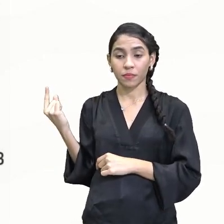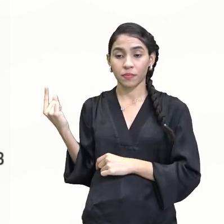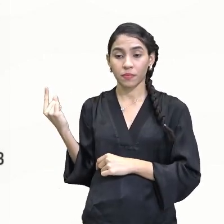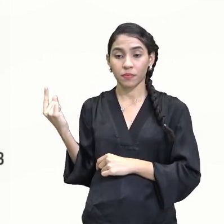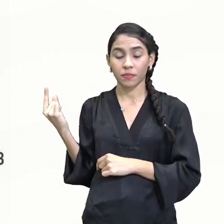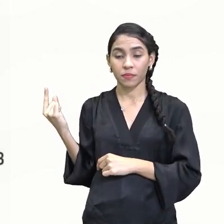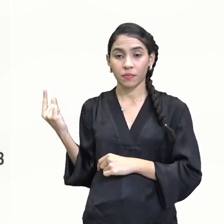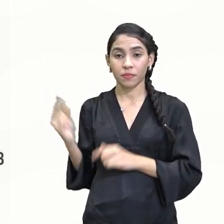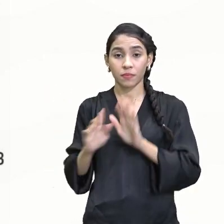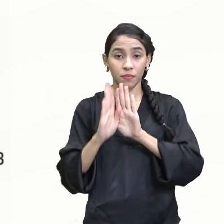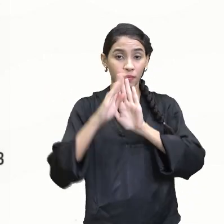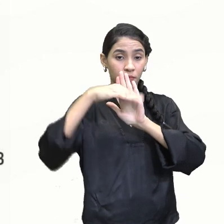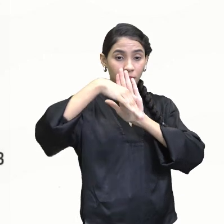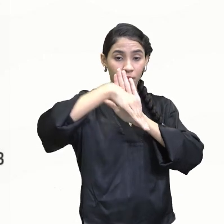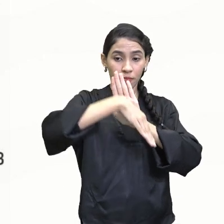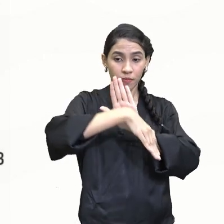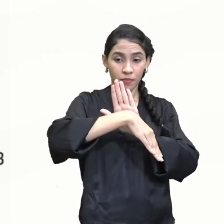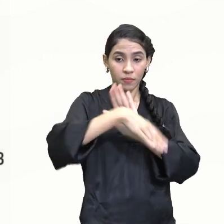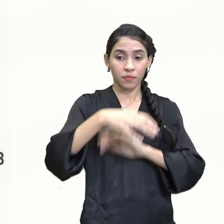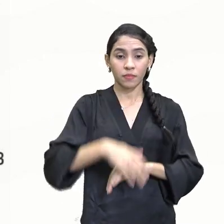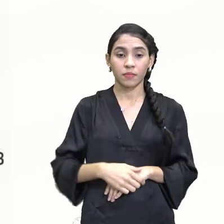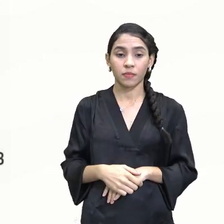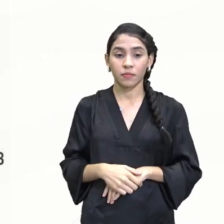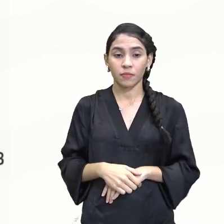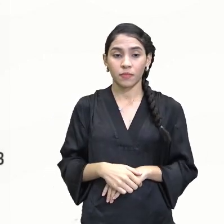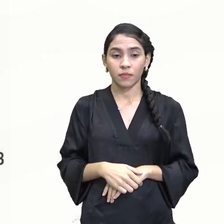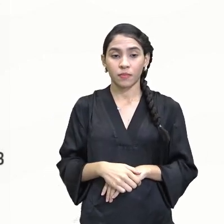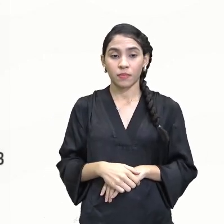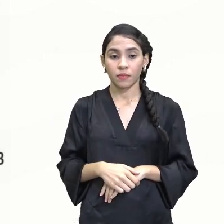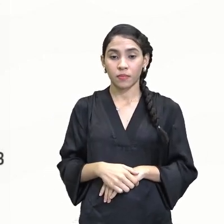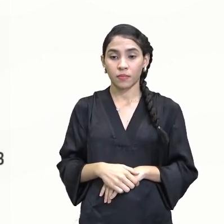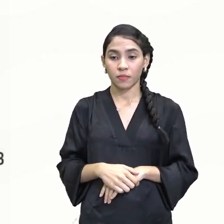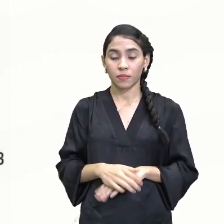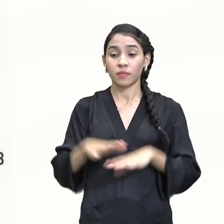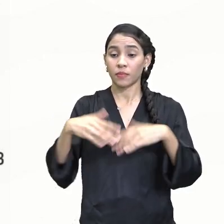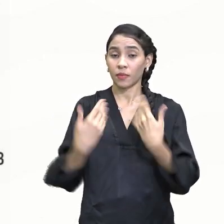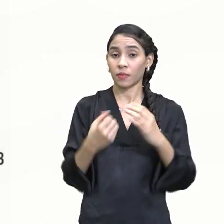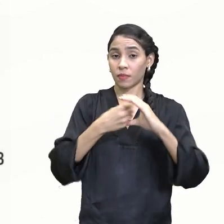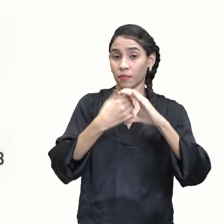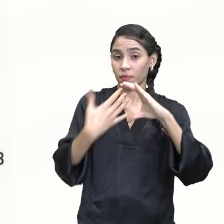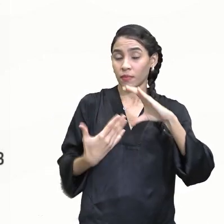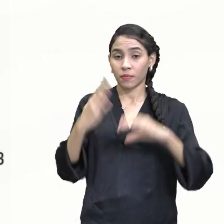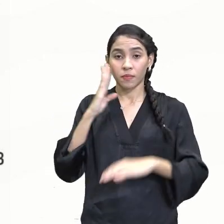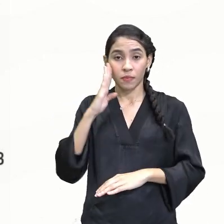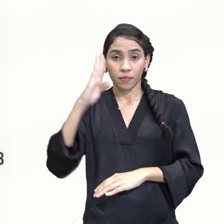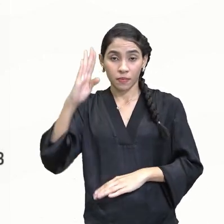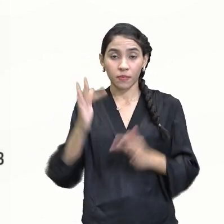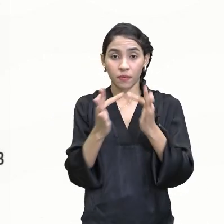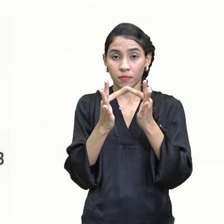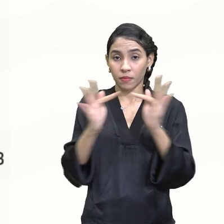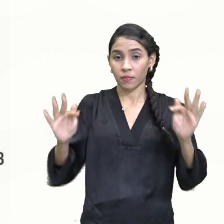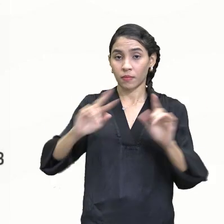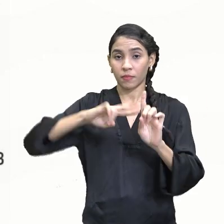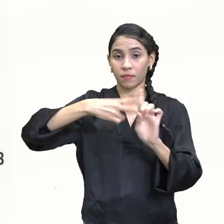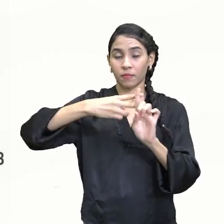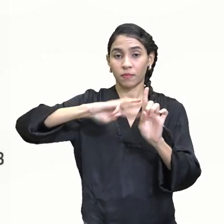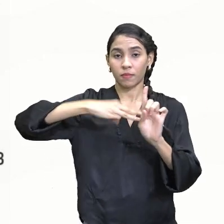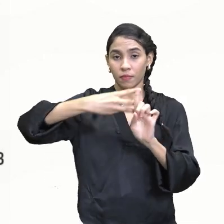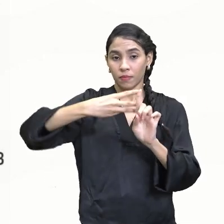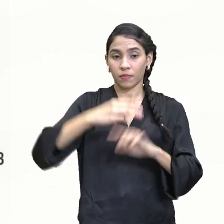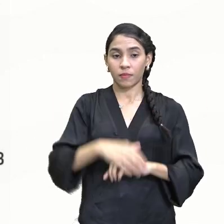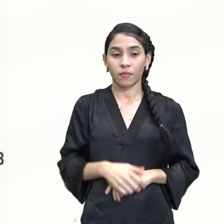é decrescente, tá? Então, essas são as características principais aqui da função